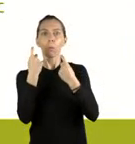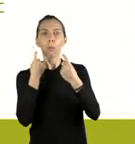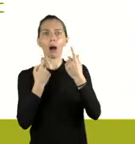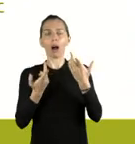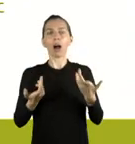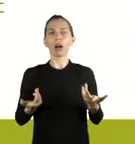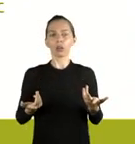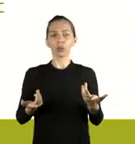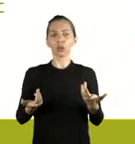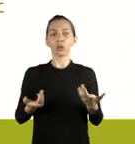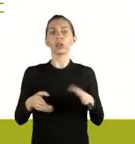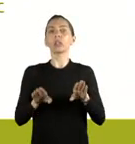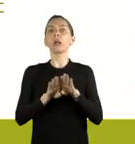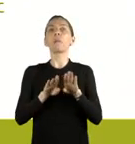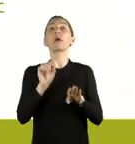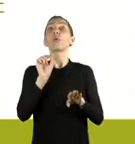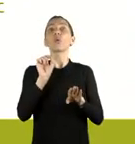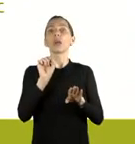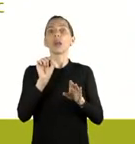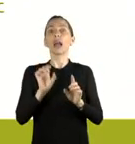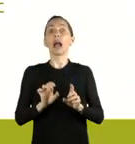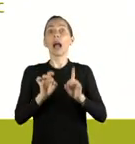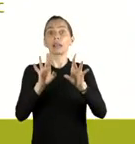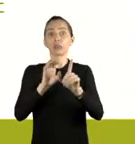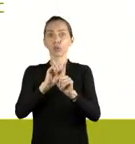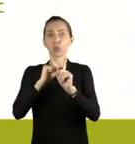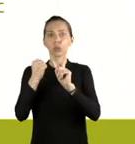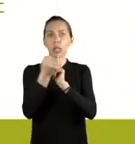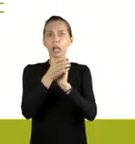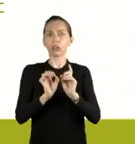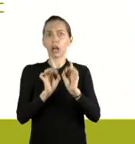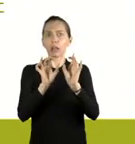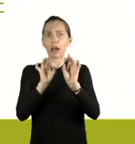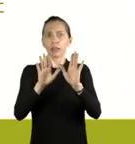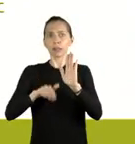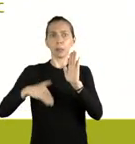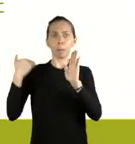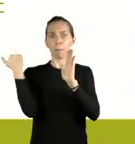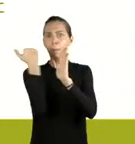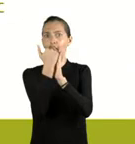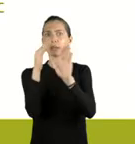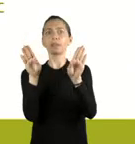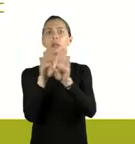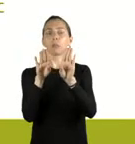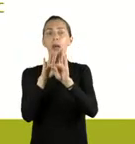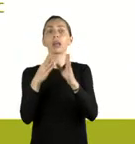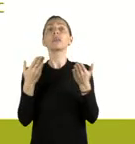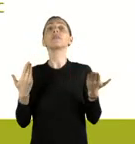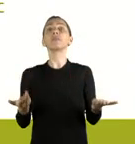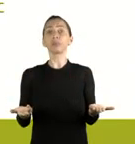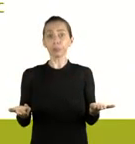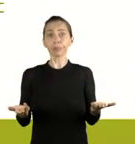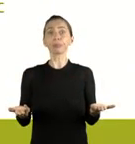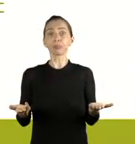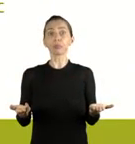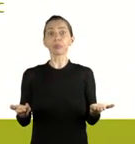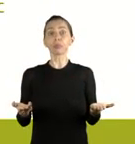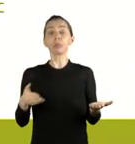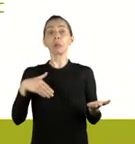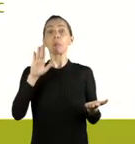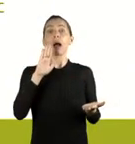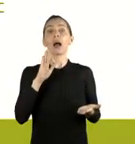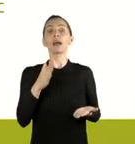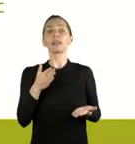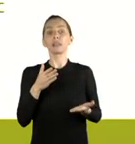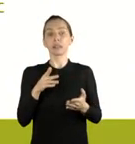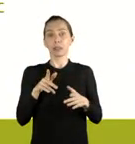que o gasto público tem aumentado, o social, né? E isso faz com que gere mais dinheiro